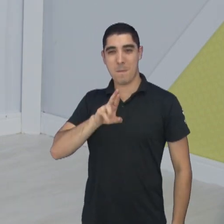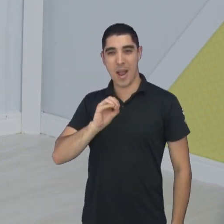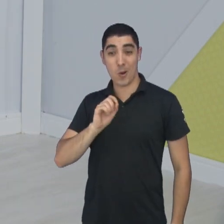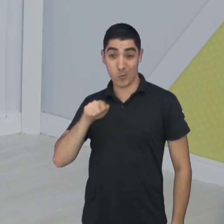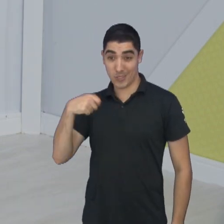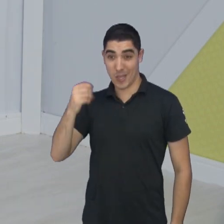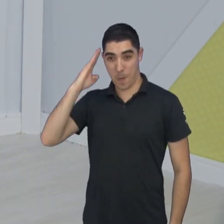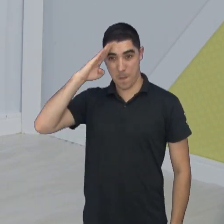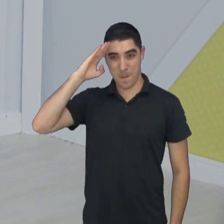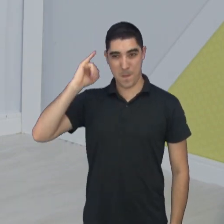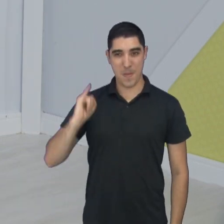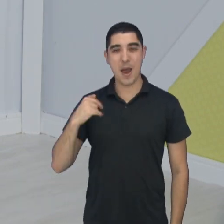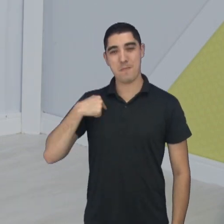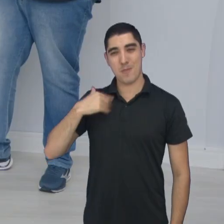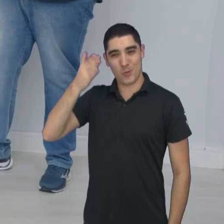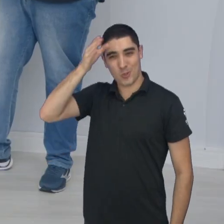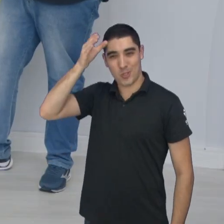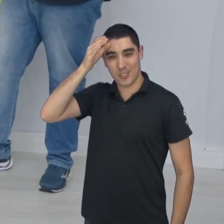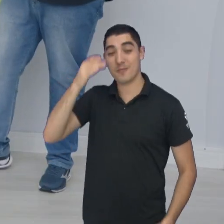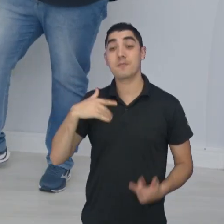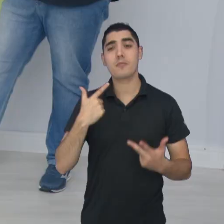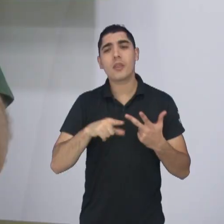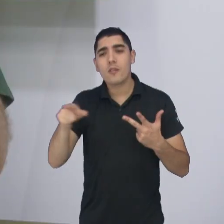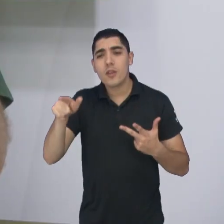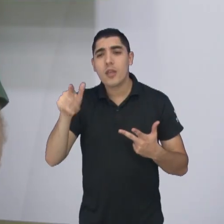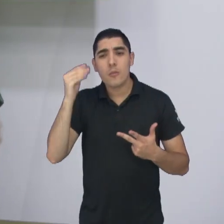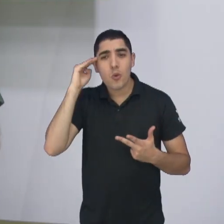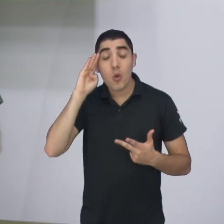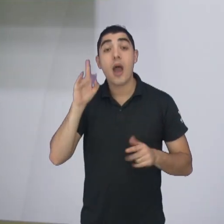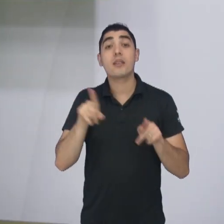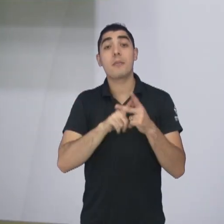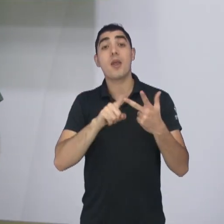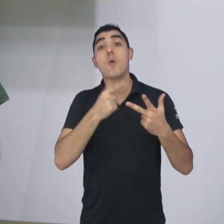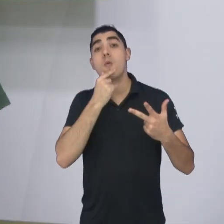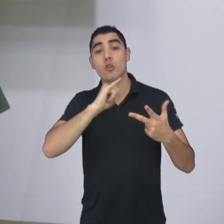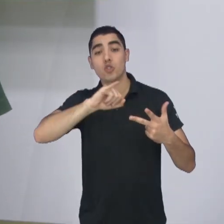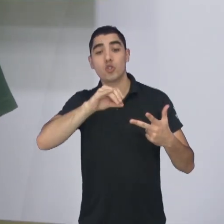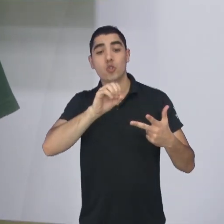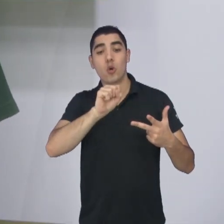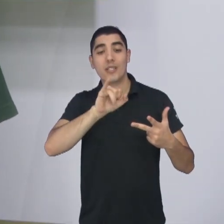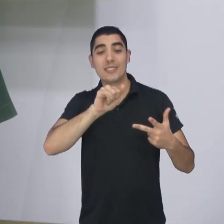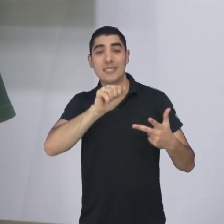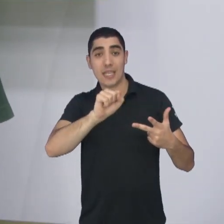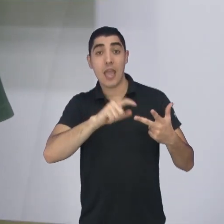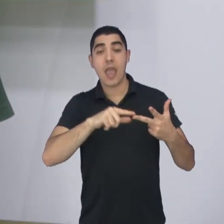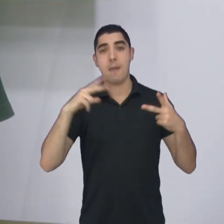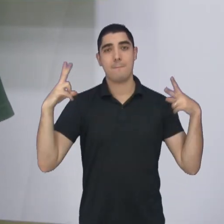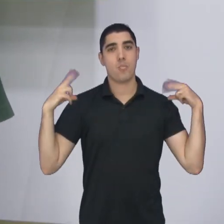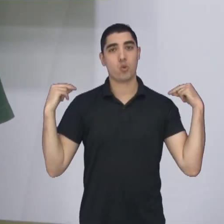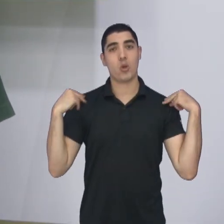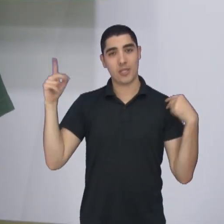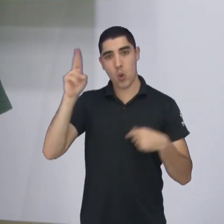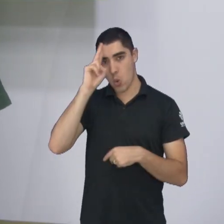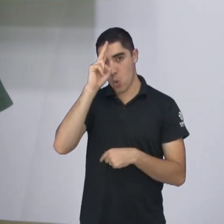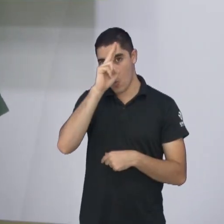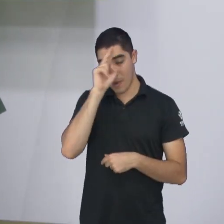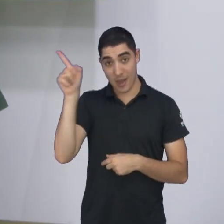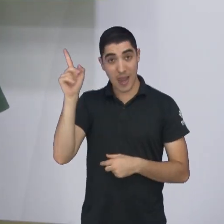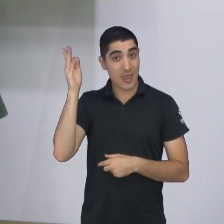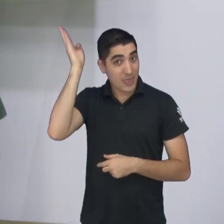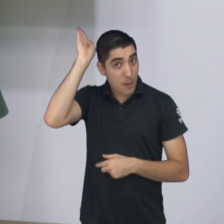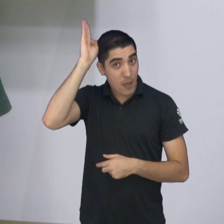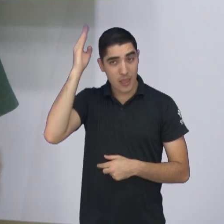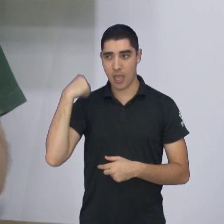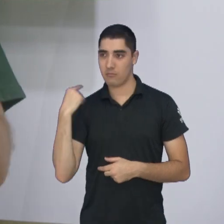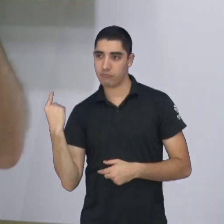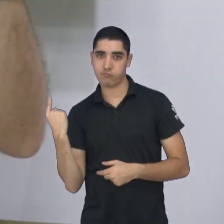acompanhando o nosso Hora do Esporte. Você também tem um abraço para dar, E também pro Josias, o motorista de Uber que lá em Taubaté me levou pro Sesc e me